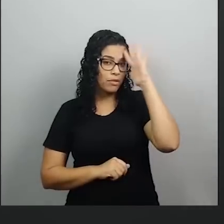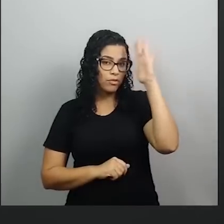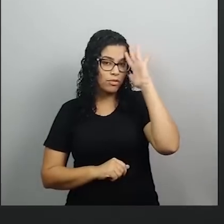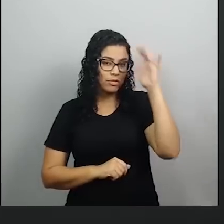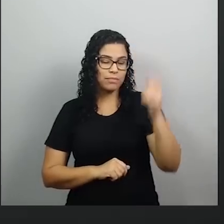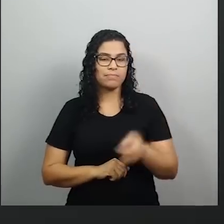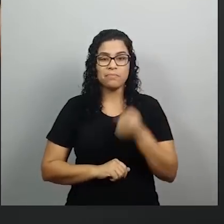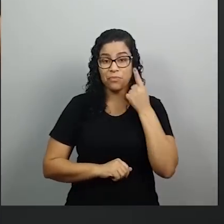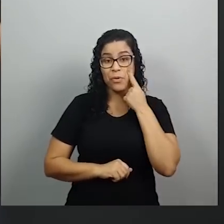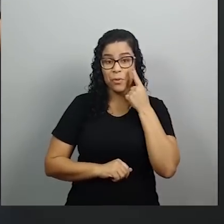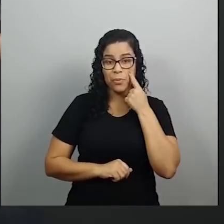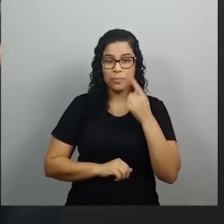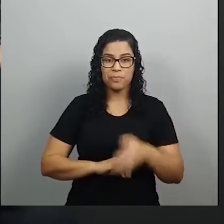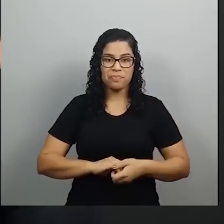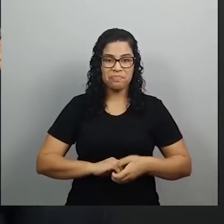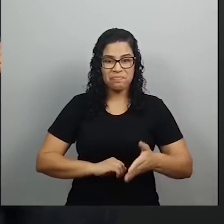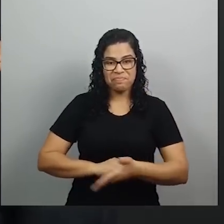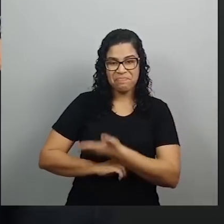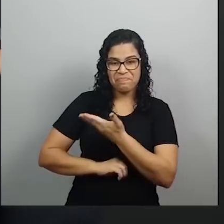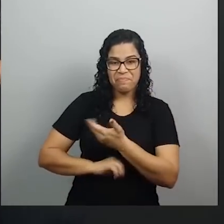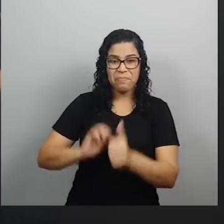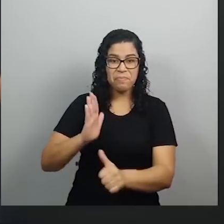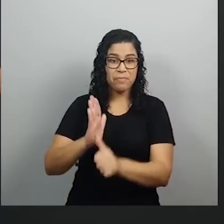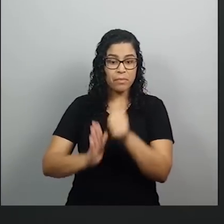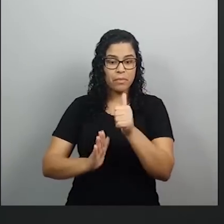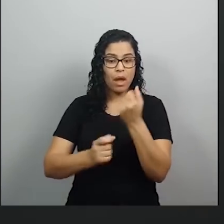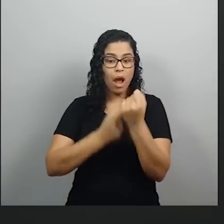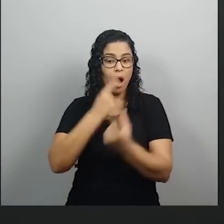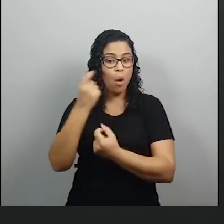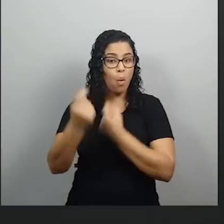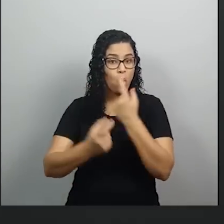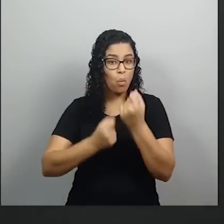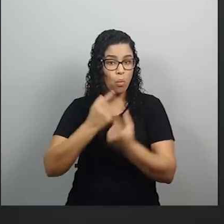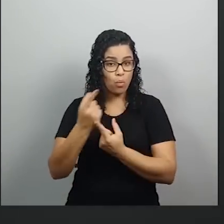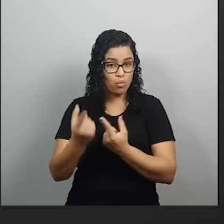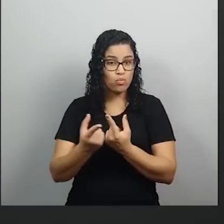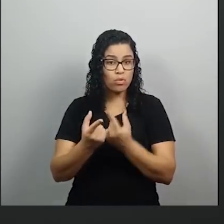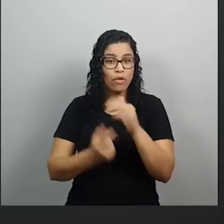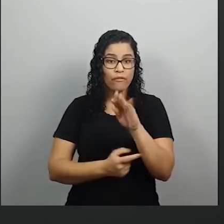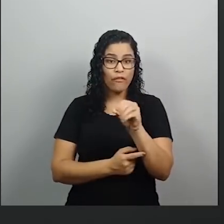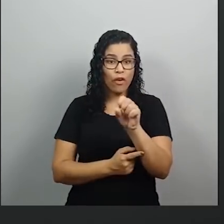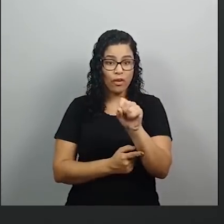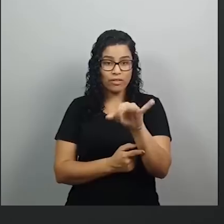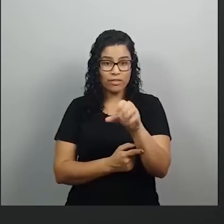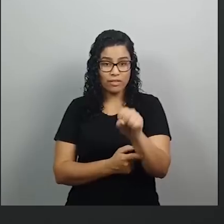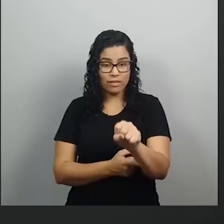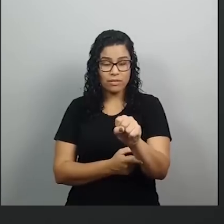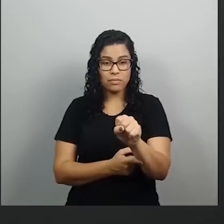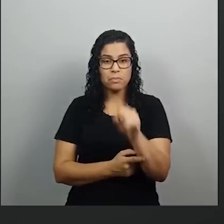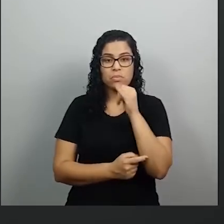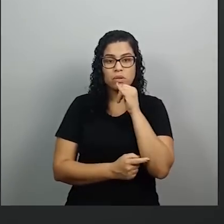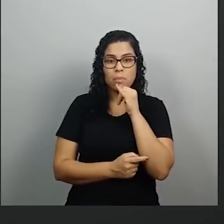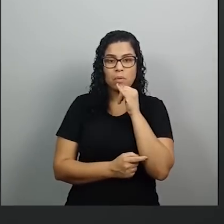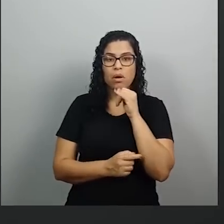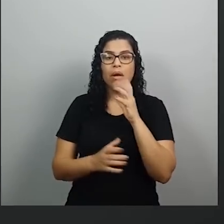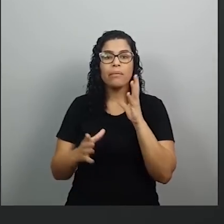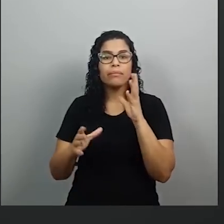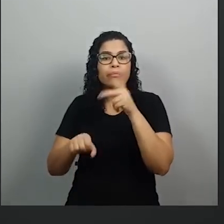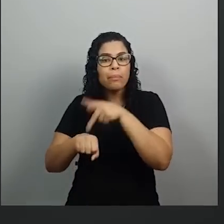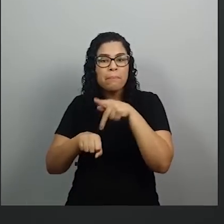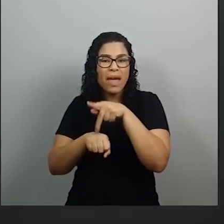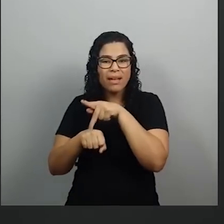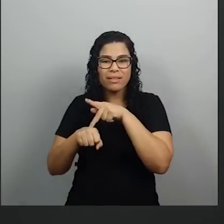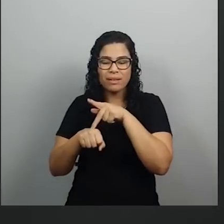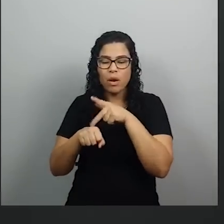olhadinha aqui, vamos olhar primeiro alguns fósseis, né? Fósseis que ficam presos em rochas. É o